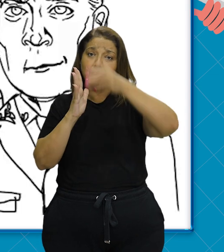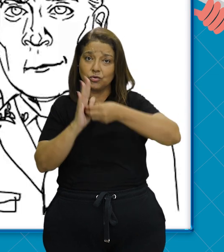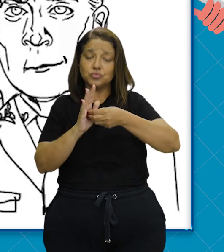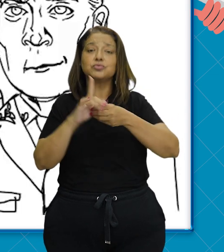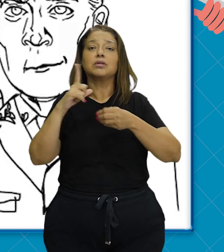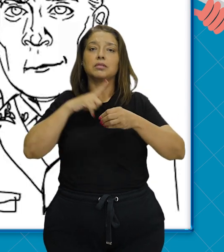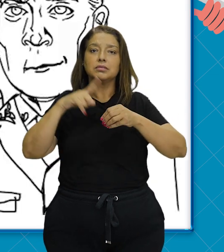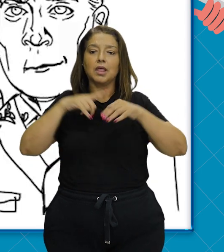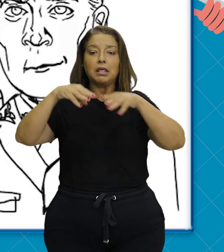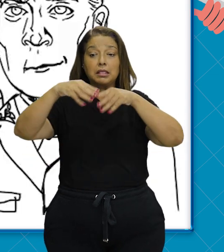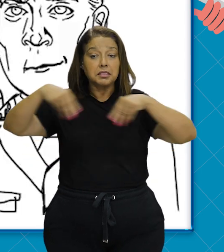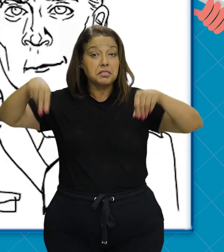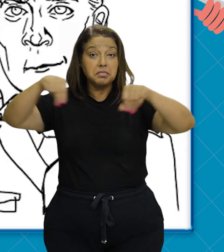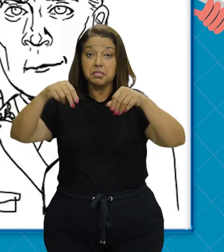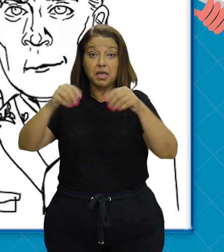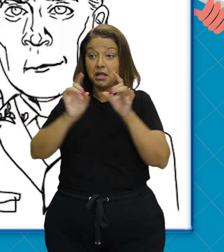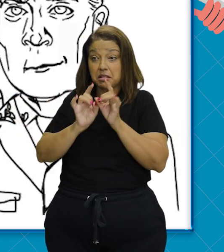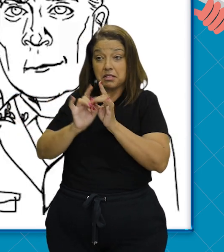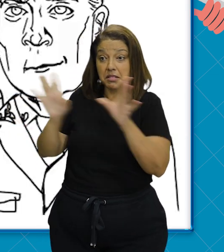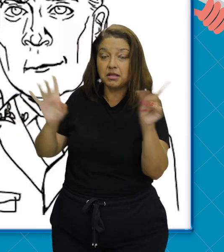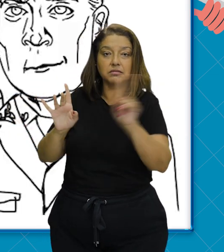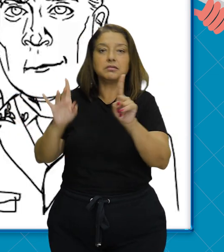ou exterminados.